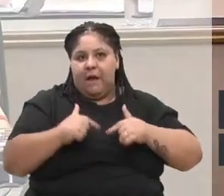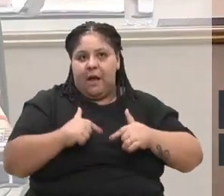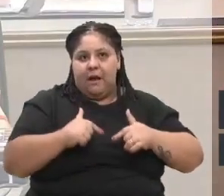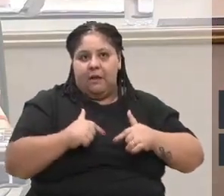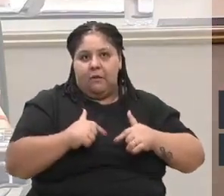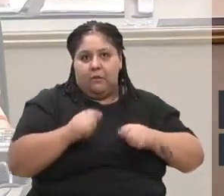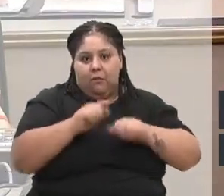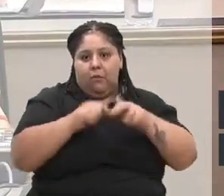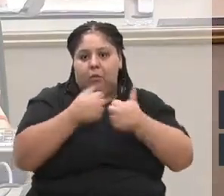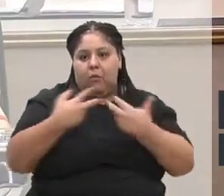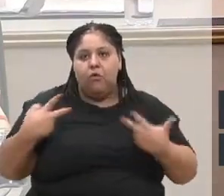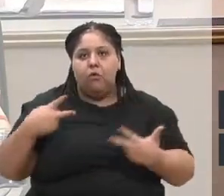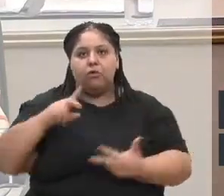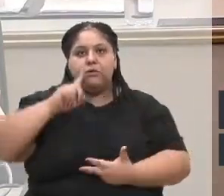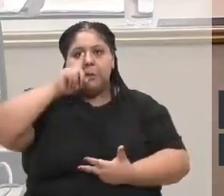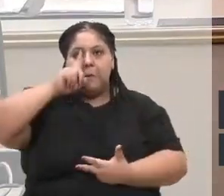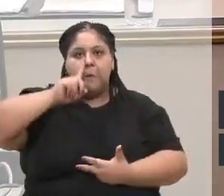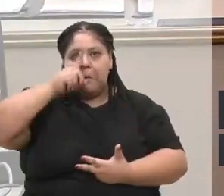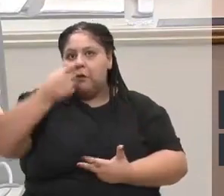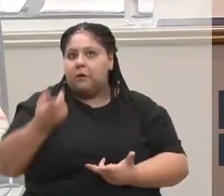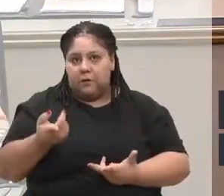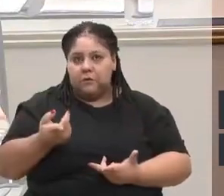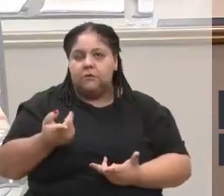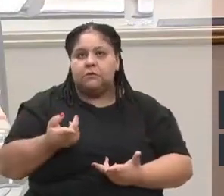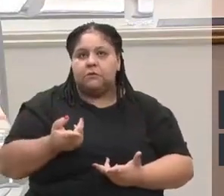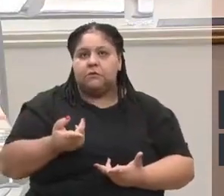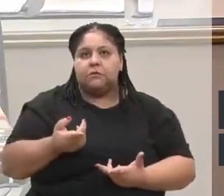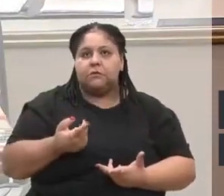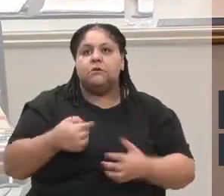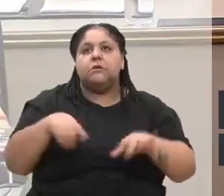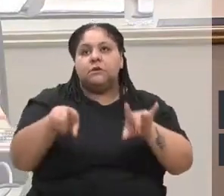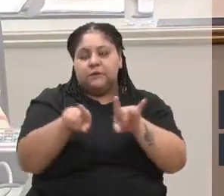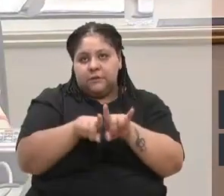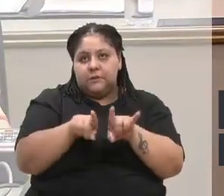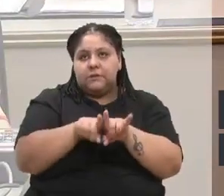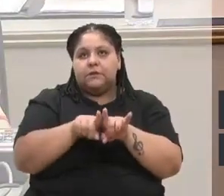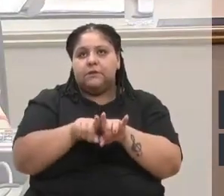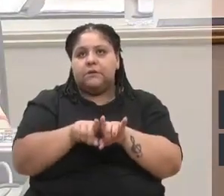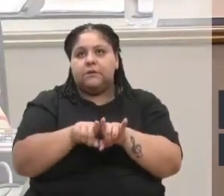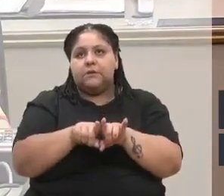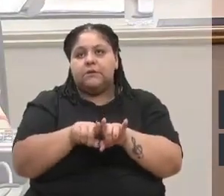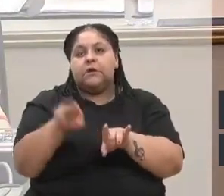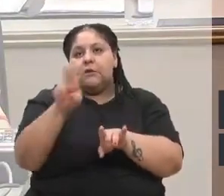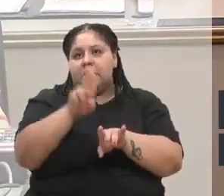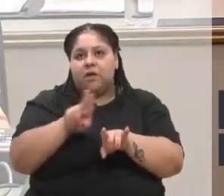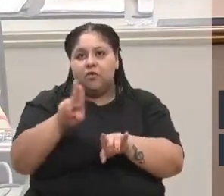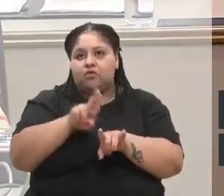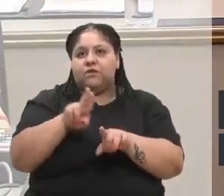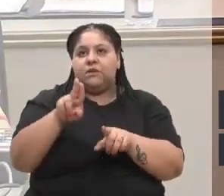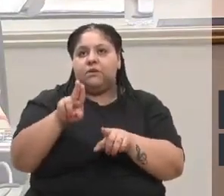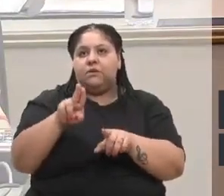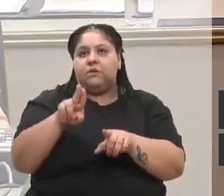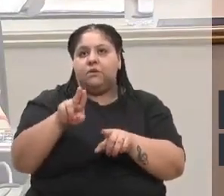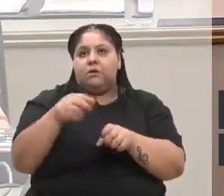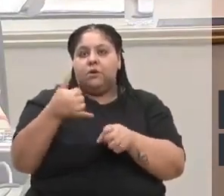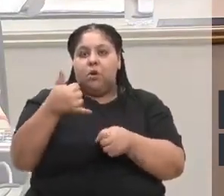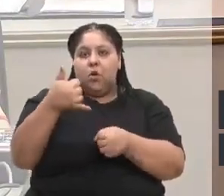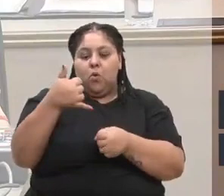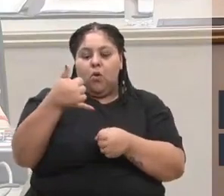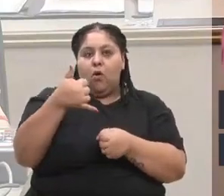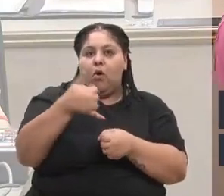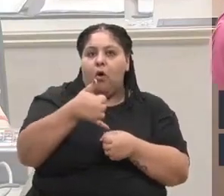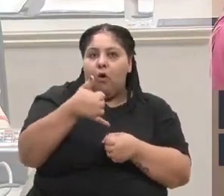material do óleo que ele usa para desempenhar com a roçadeira, com a máquina, tem o risco da